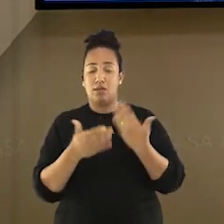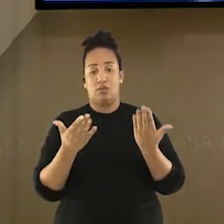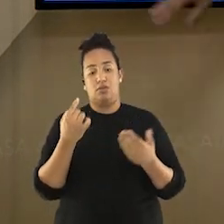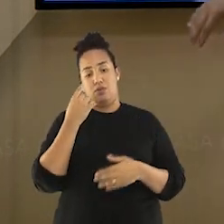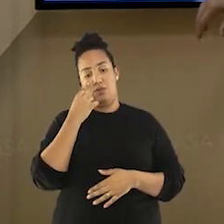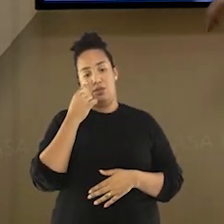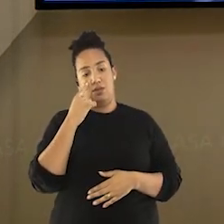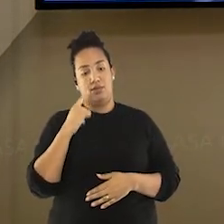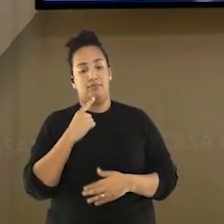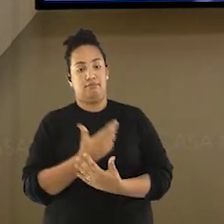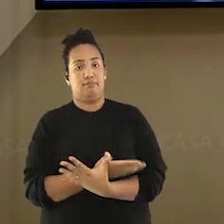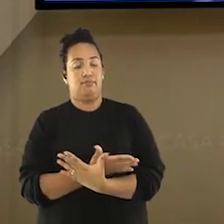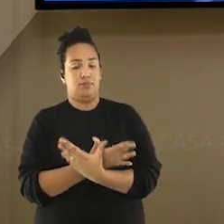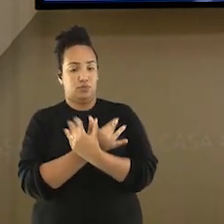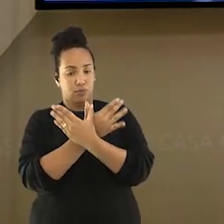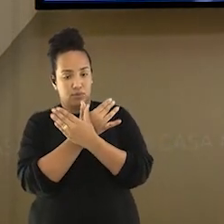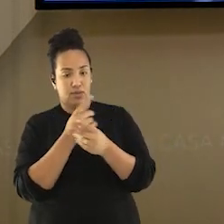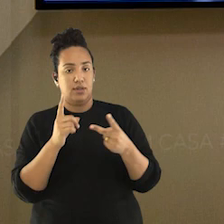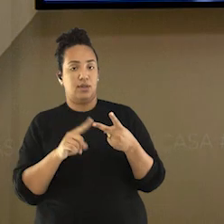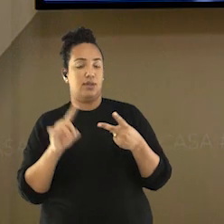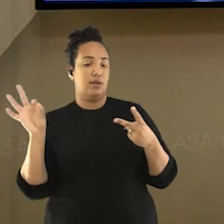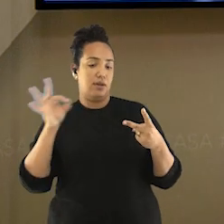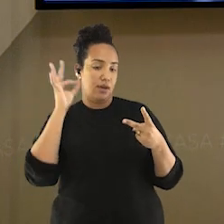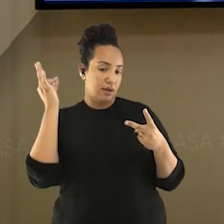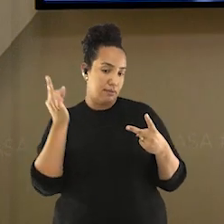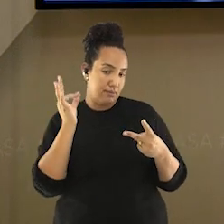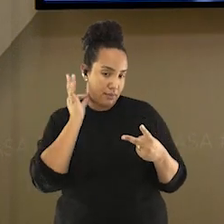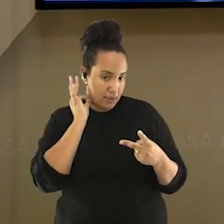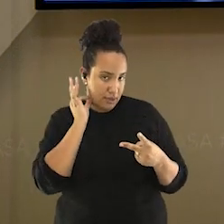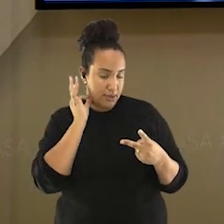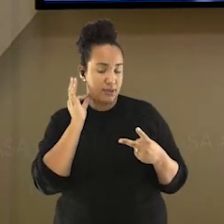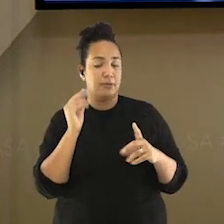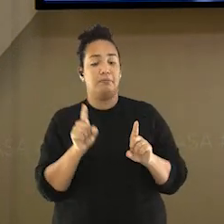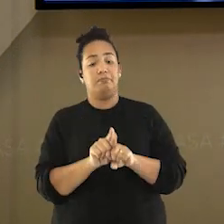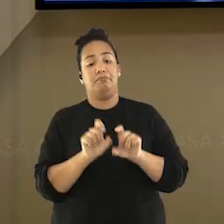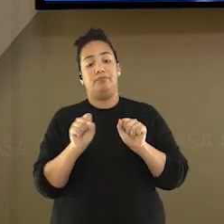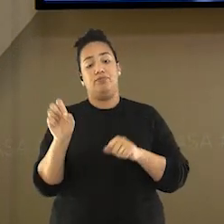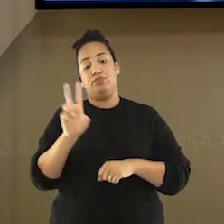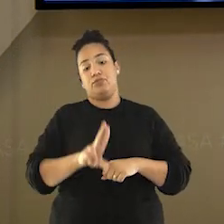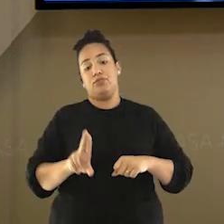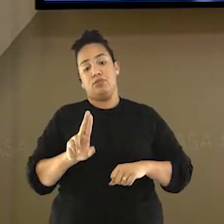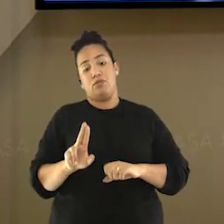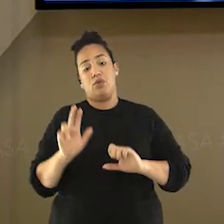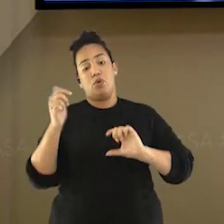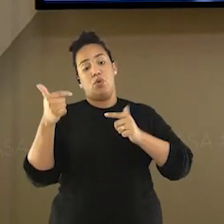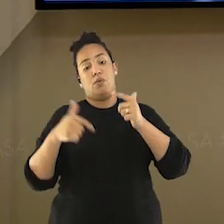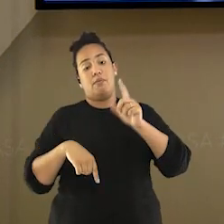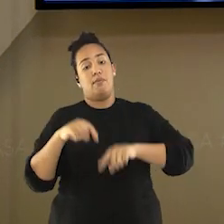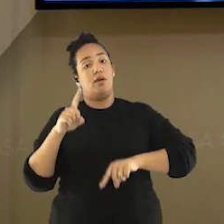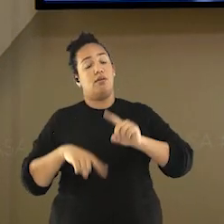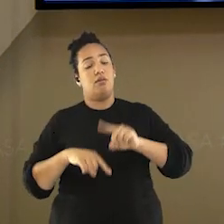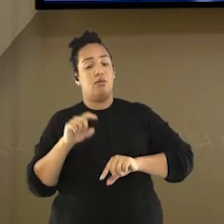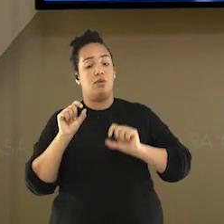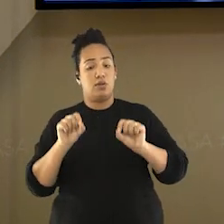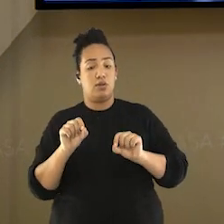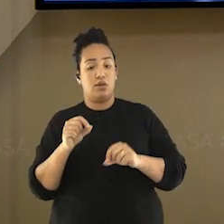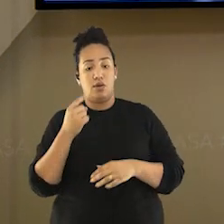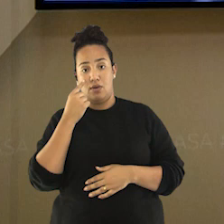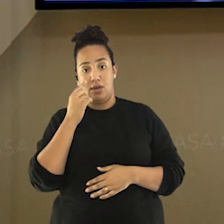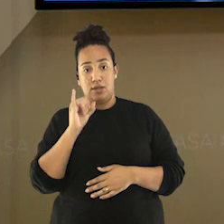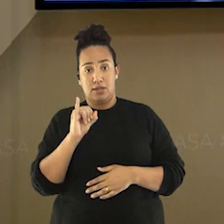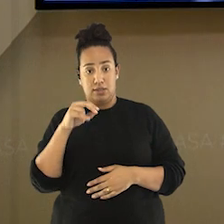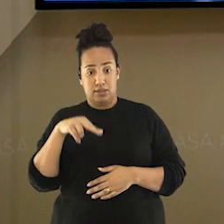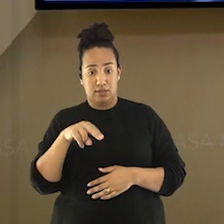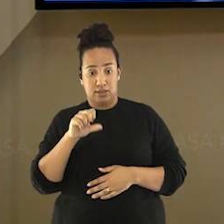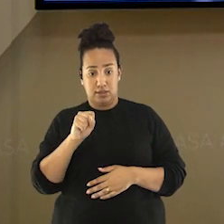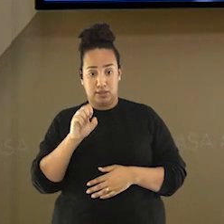tá? Sobrou a abelha. E lembrando que, se a gente quisesse usar outro recurso também, né, para poder lembrar, insetos são os únicos